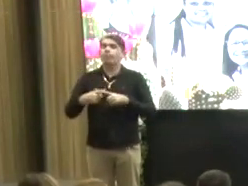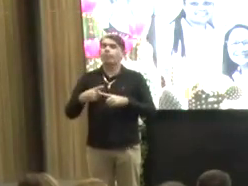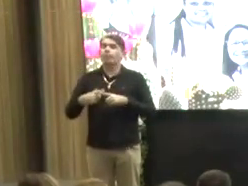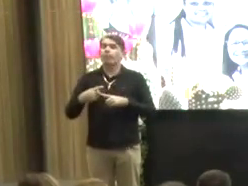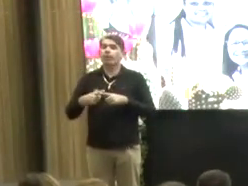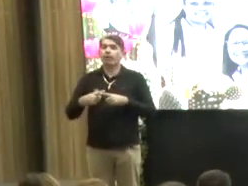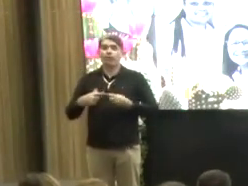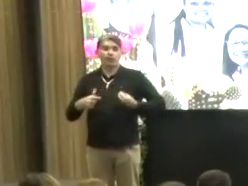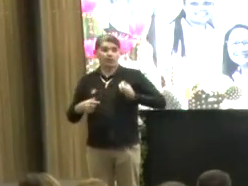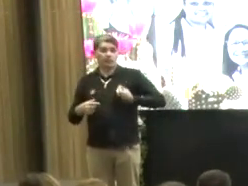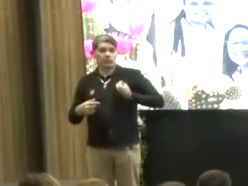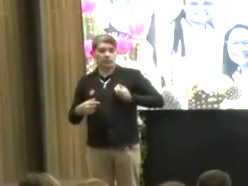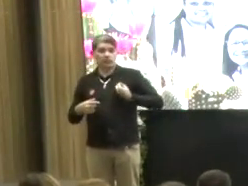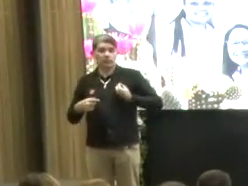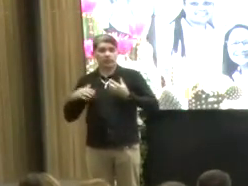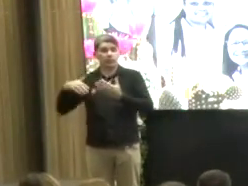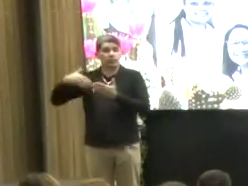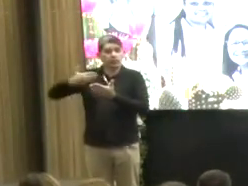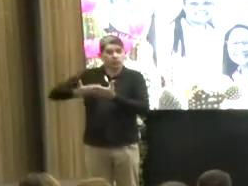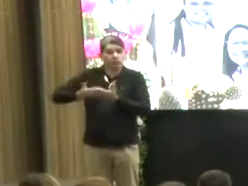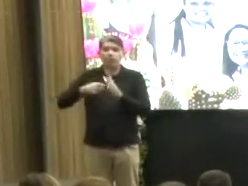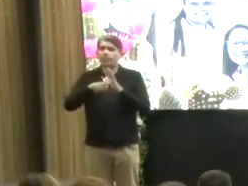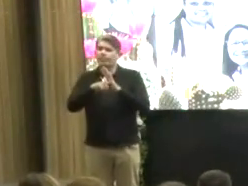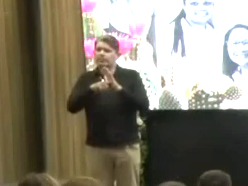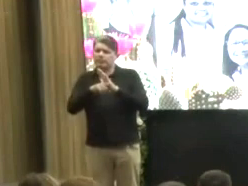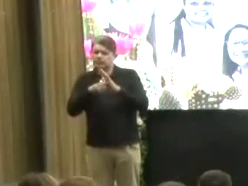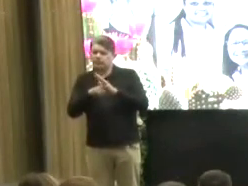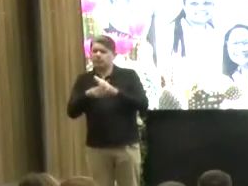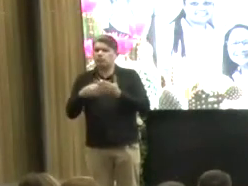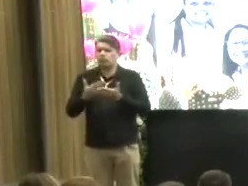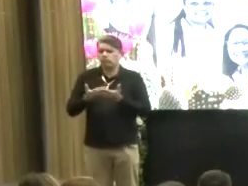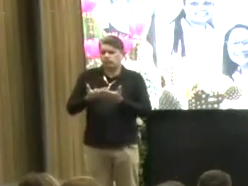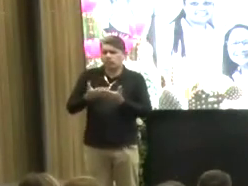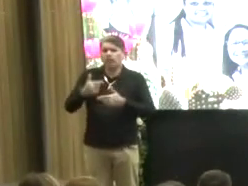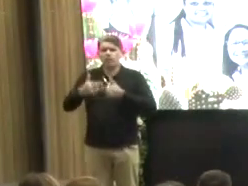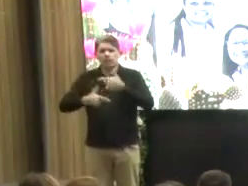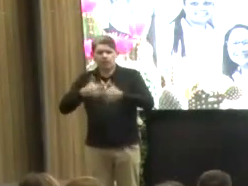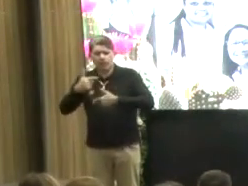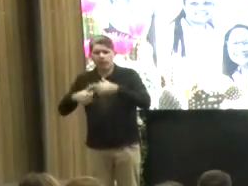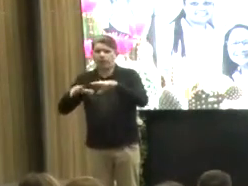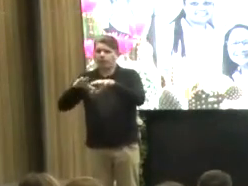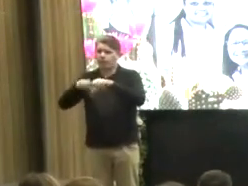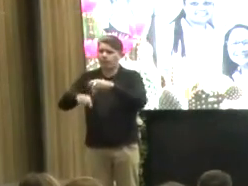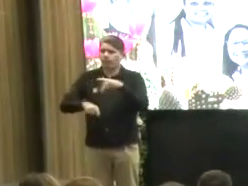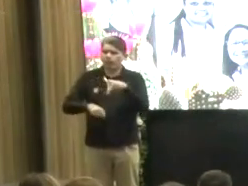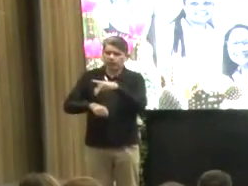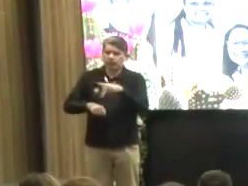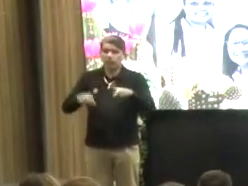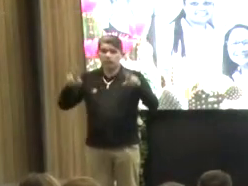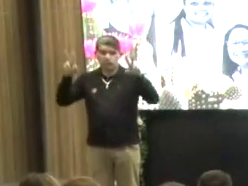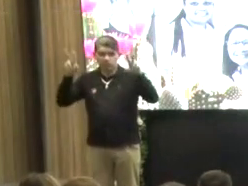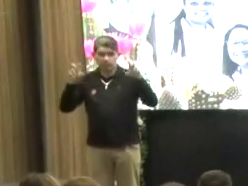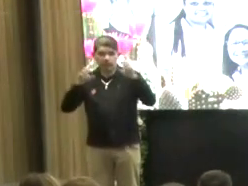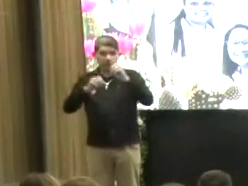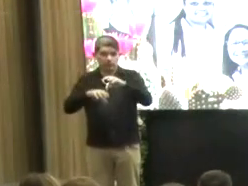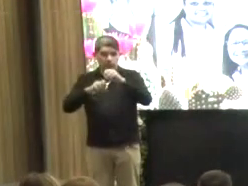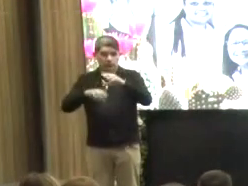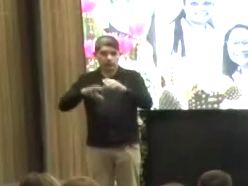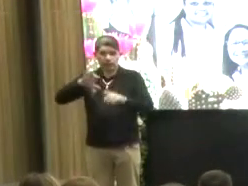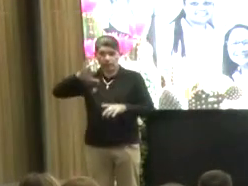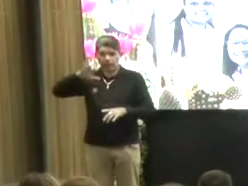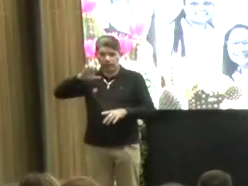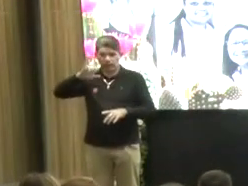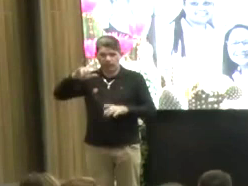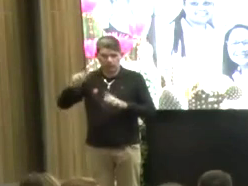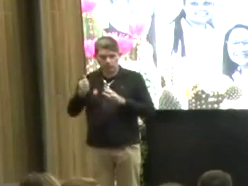passei a vida pesquisando, estudando, trabalhando, formando professores para a temática da educação de jovens e